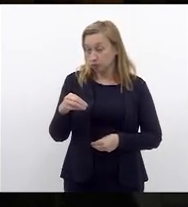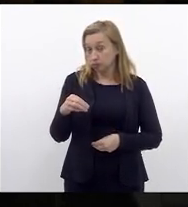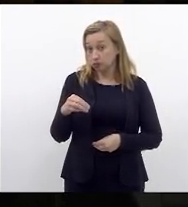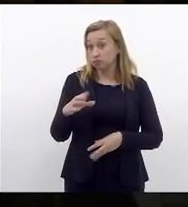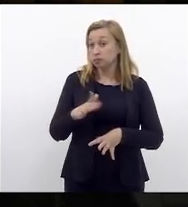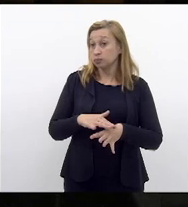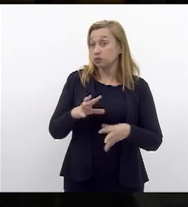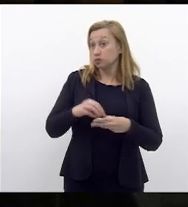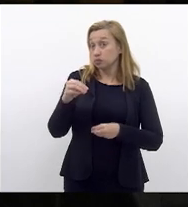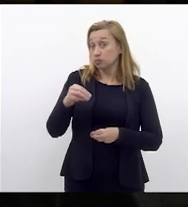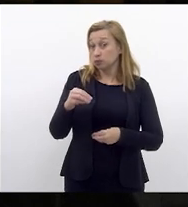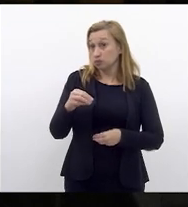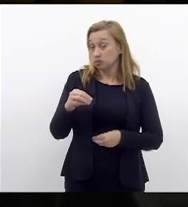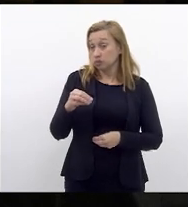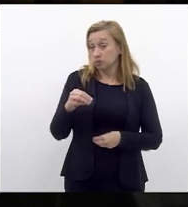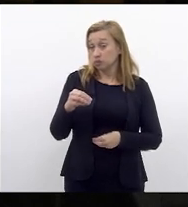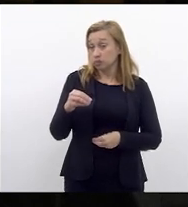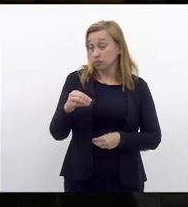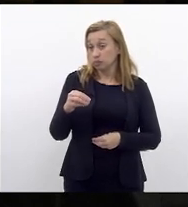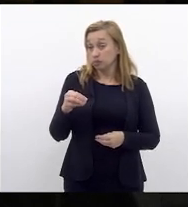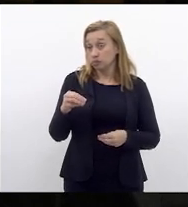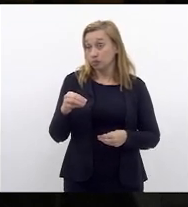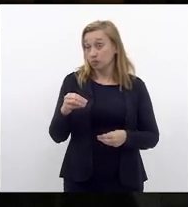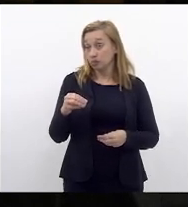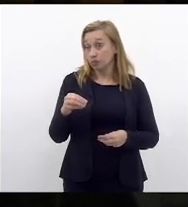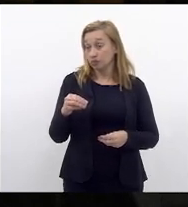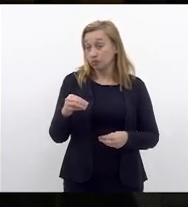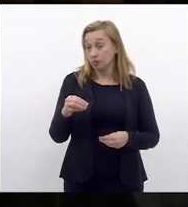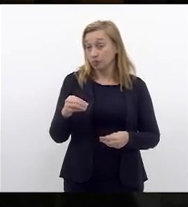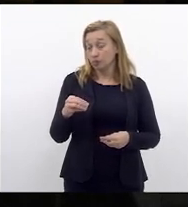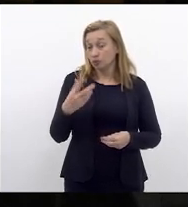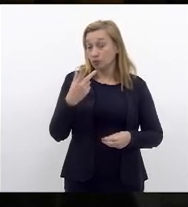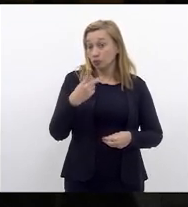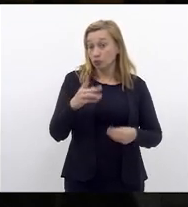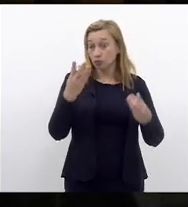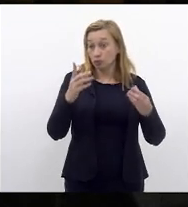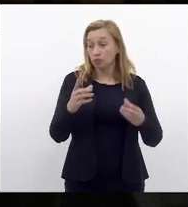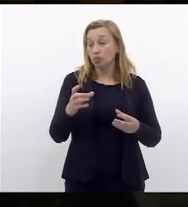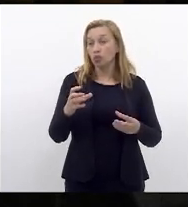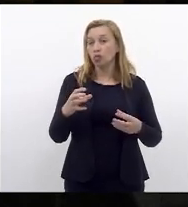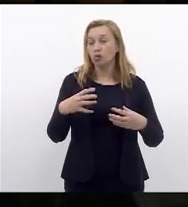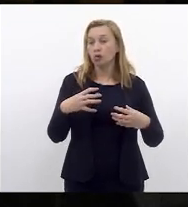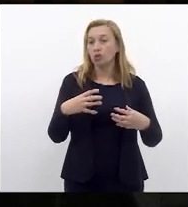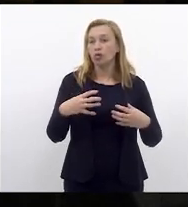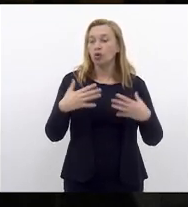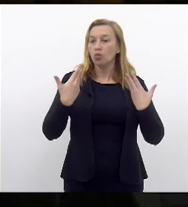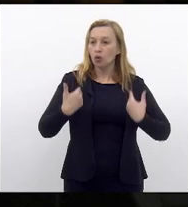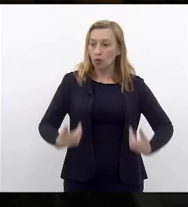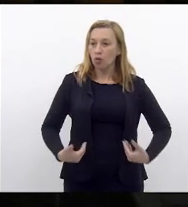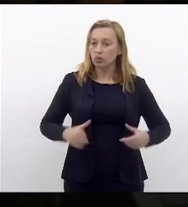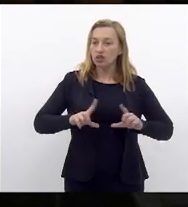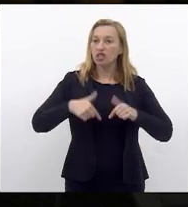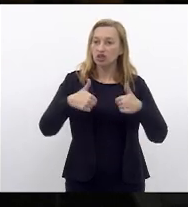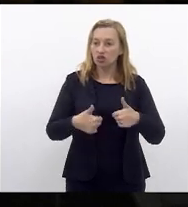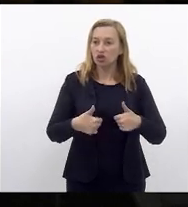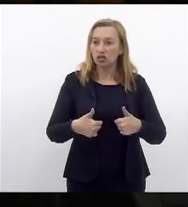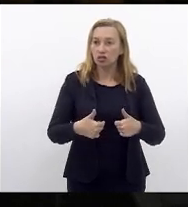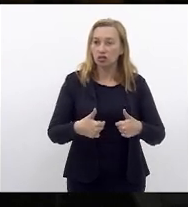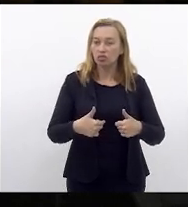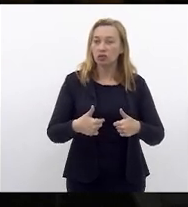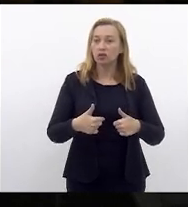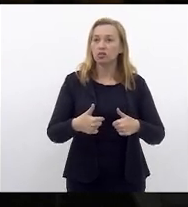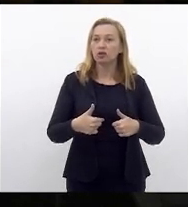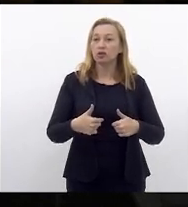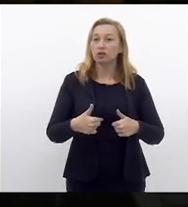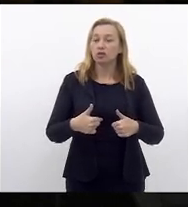se curaram por força da capacidade do seu organismo de reagirem de uma forma